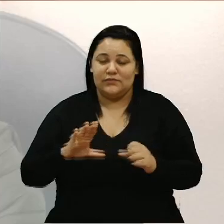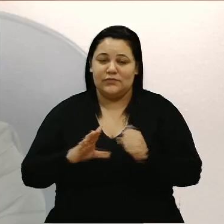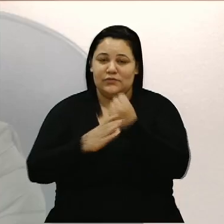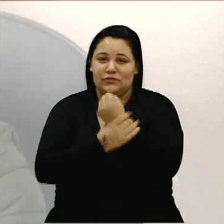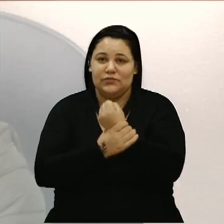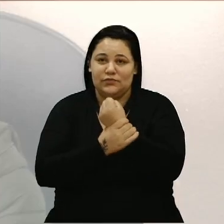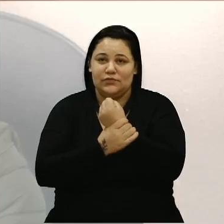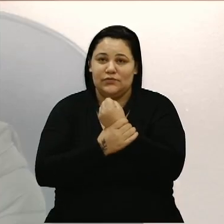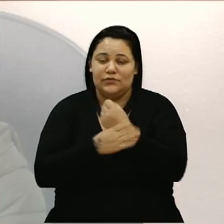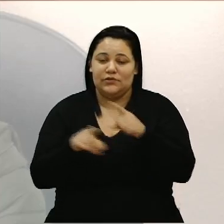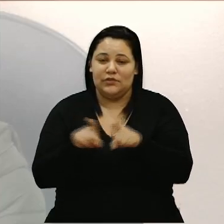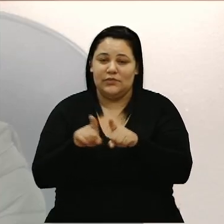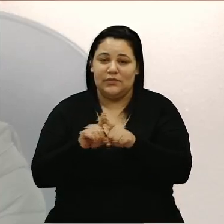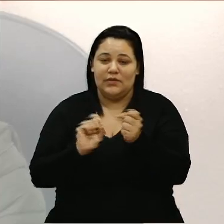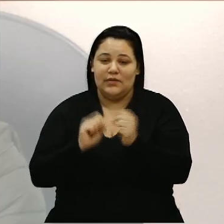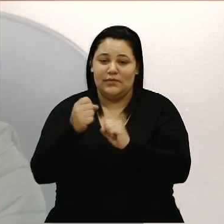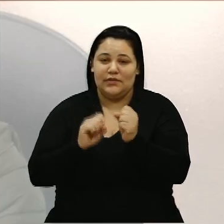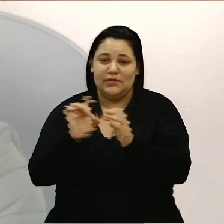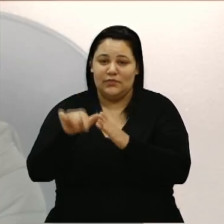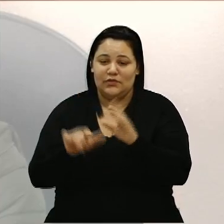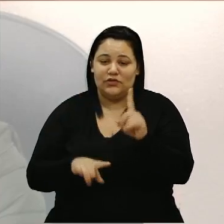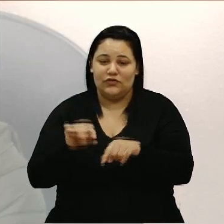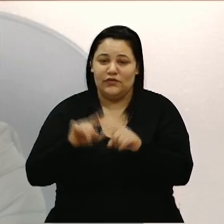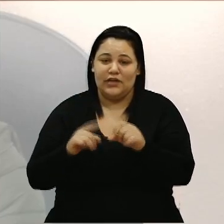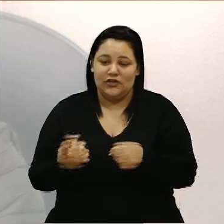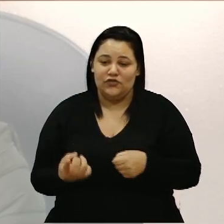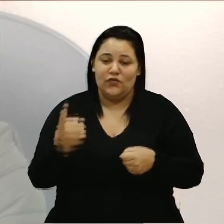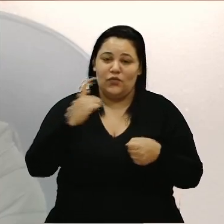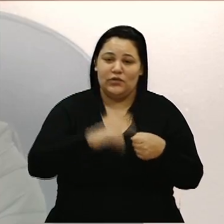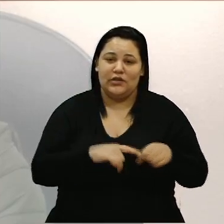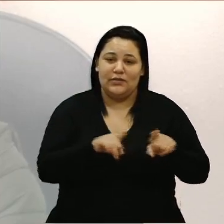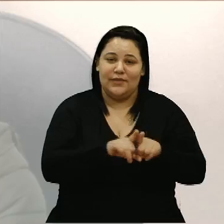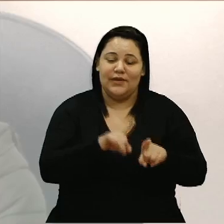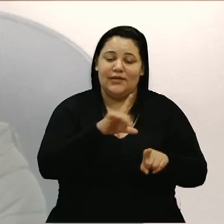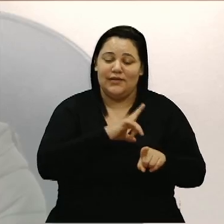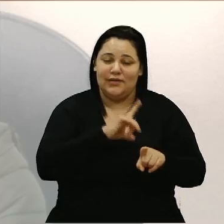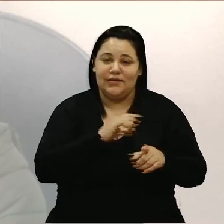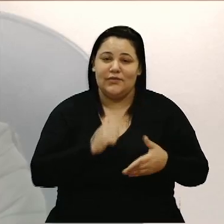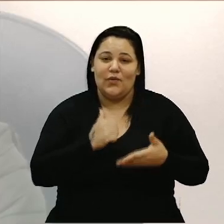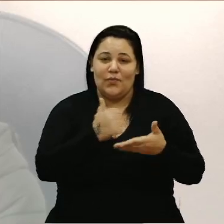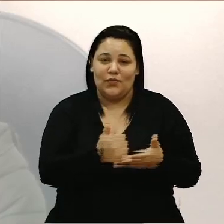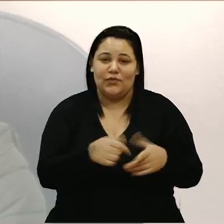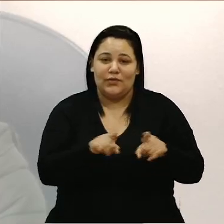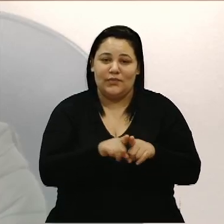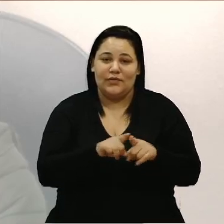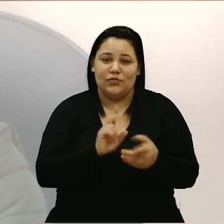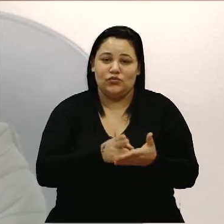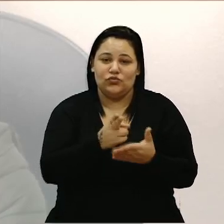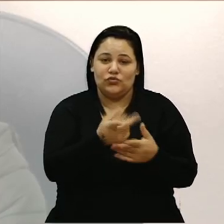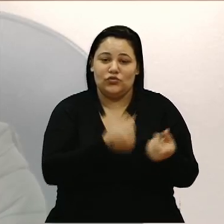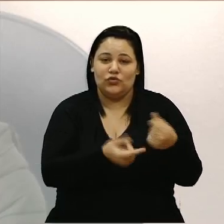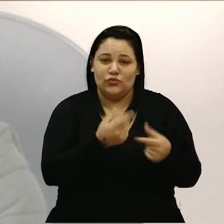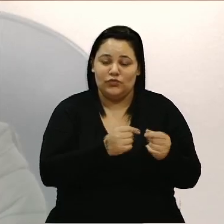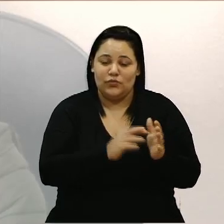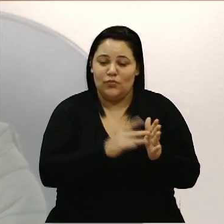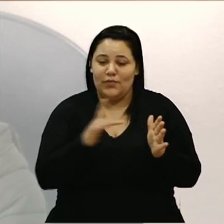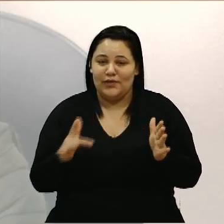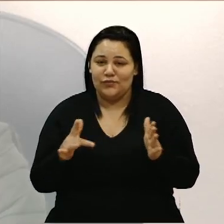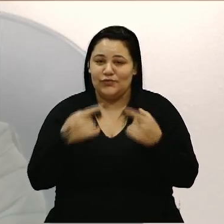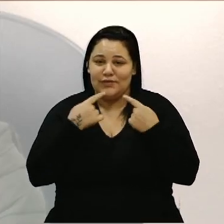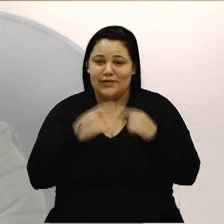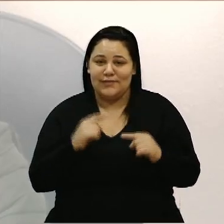empresas para quando as atividades escolares forem retomadas, mas também contribui para a estabilidade econômica das mesmas durante um período